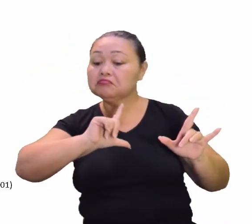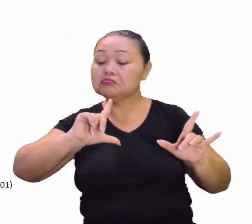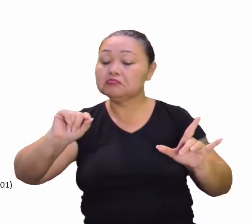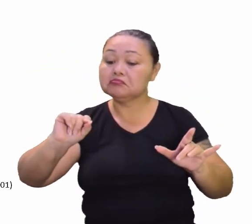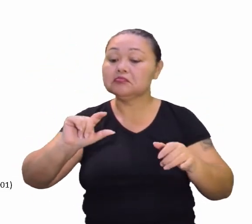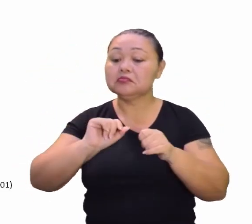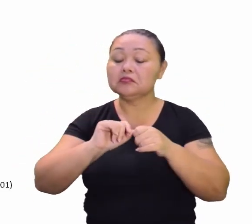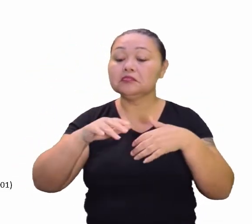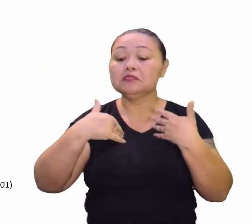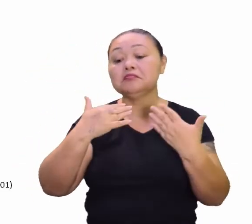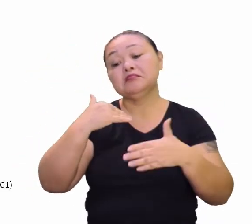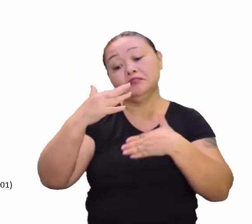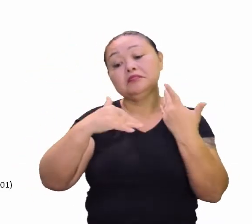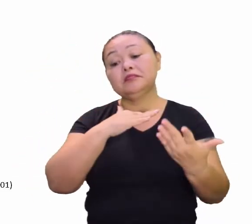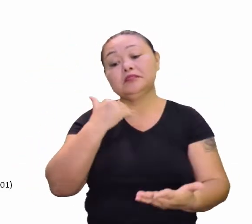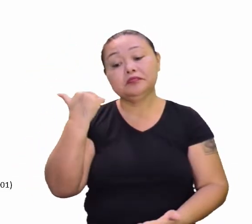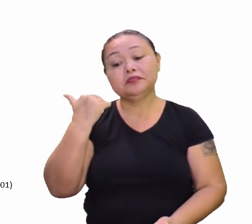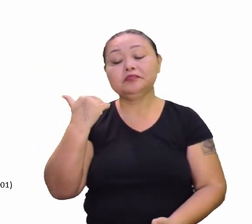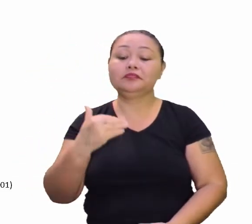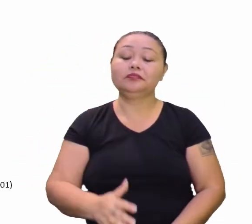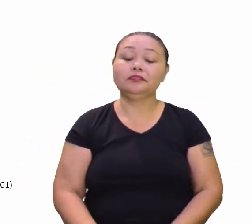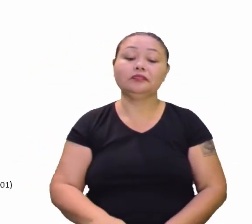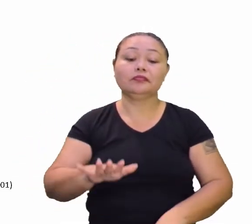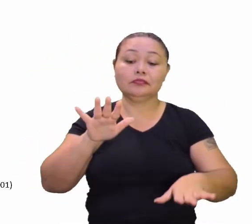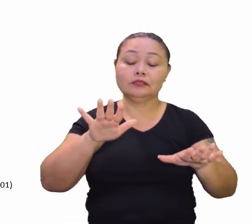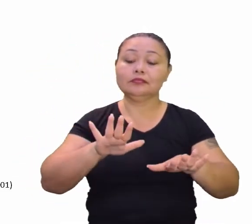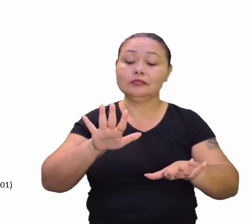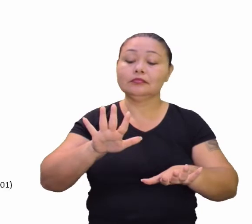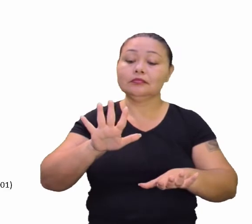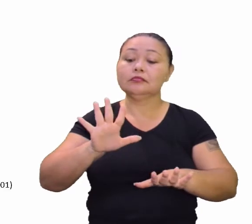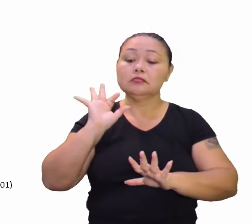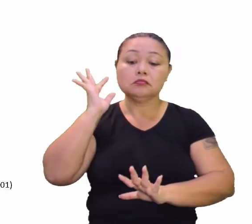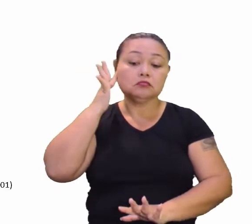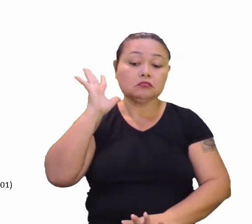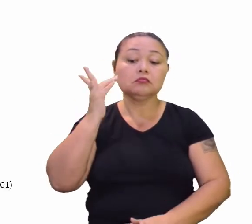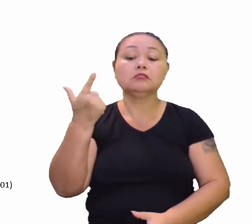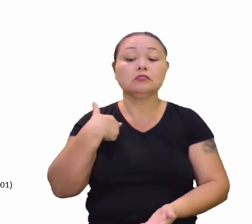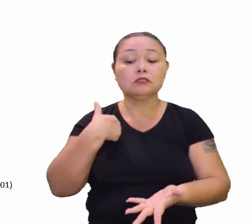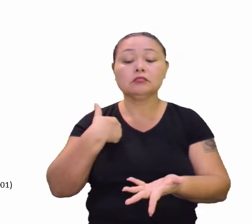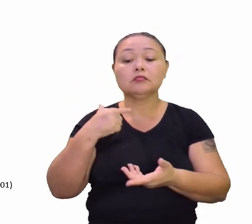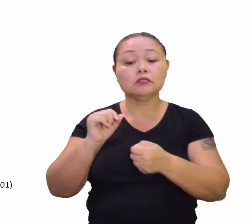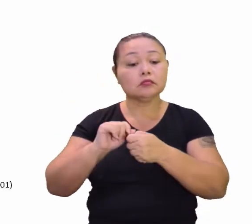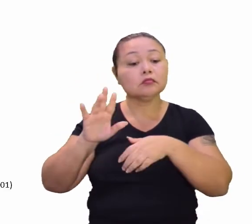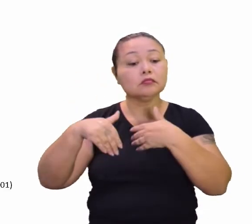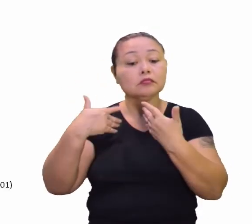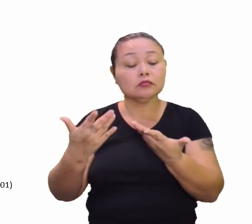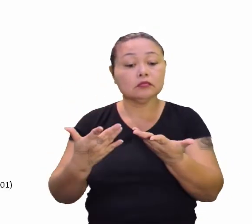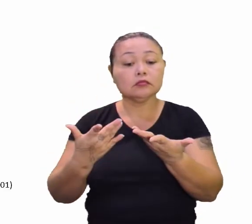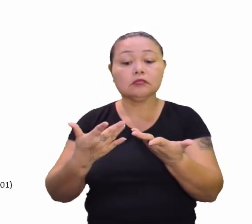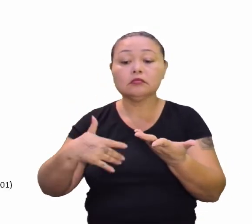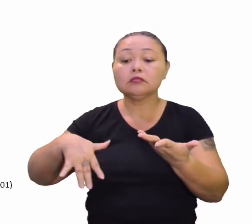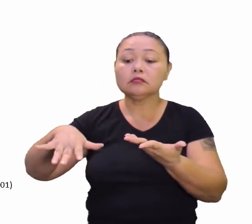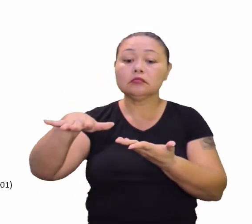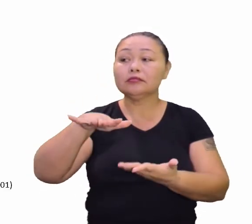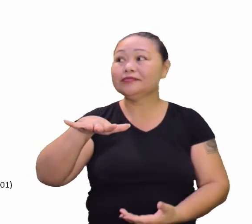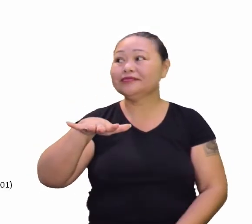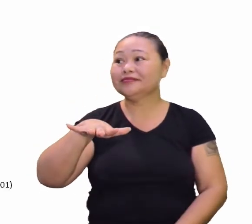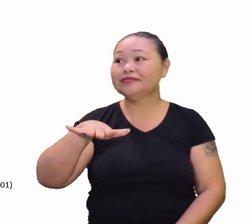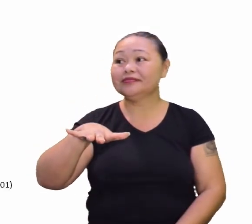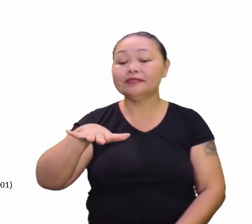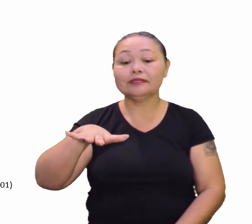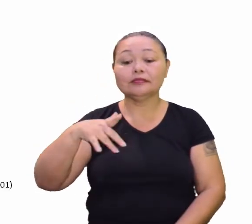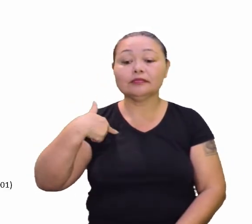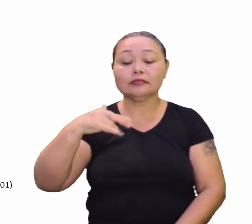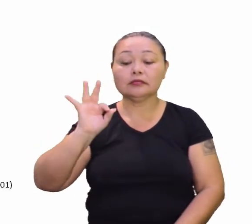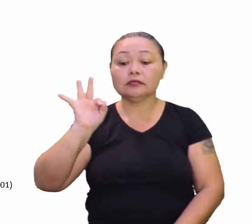não forem embora, morreram. Né? Morreram. Muito bem. Excelente observação. Então, a situação aqui, ó, em